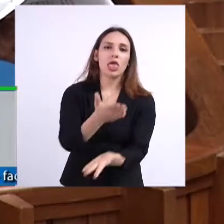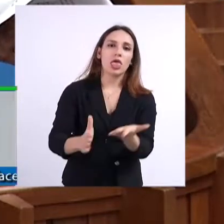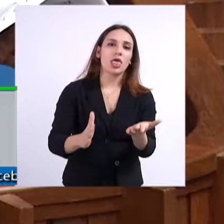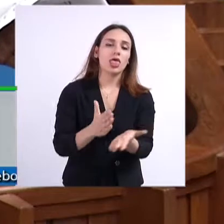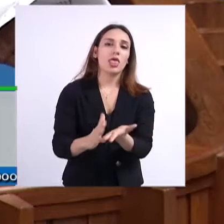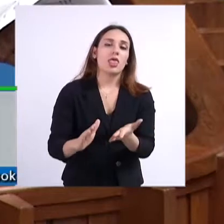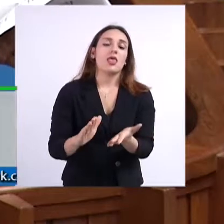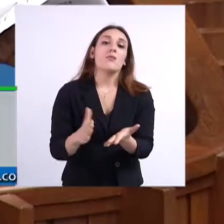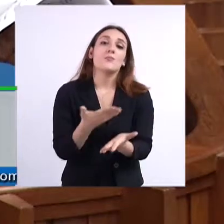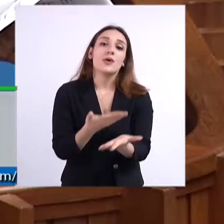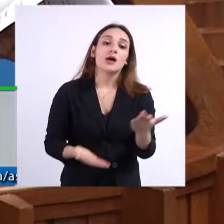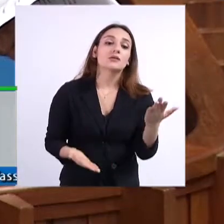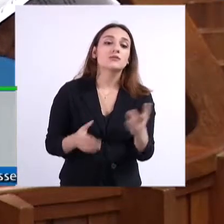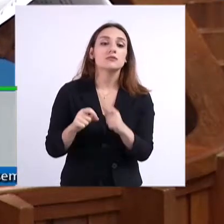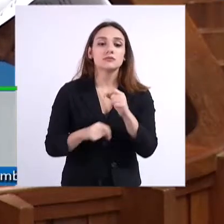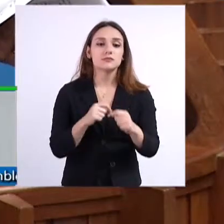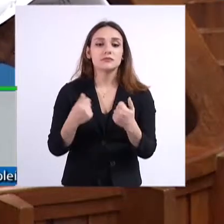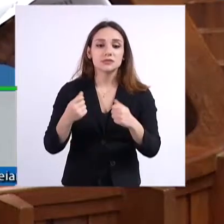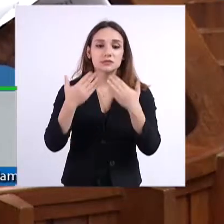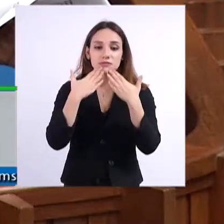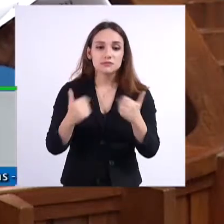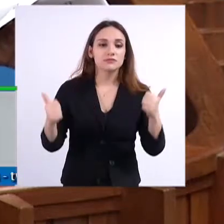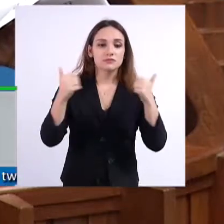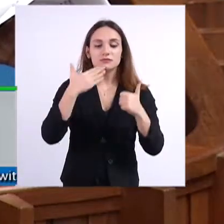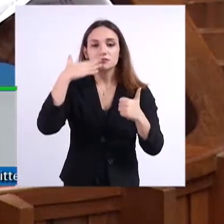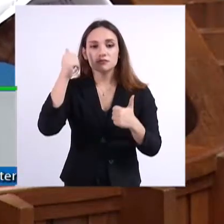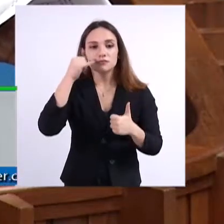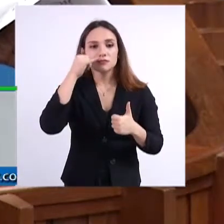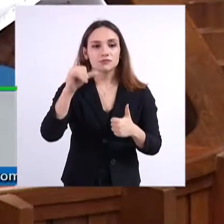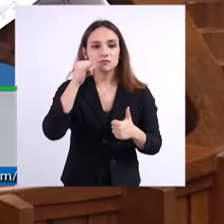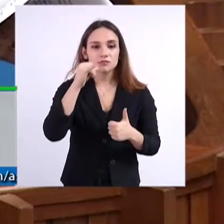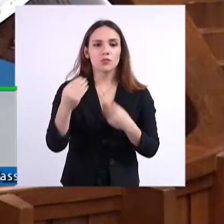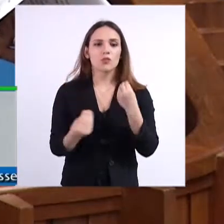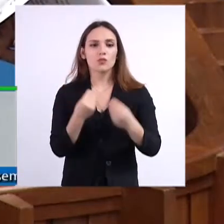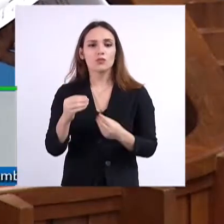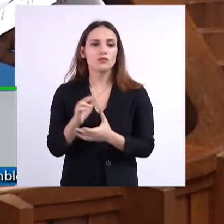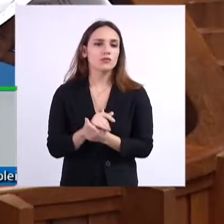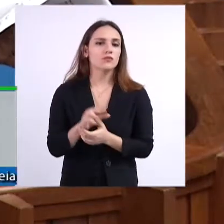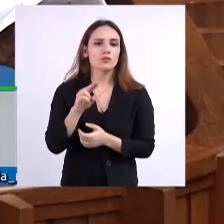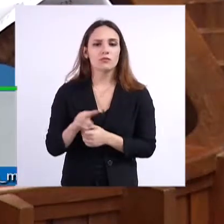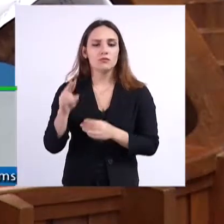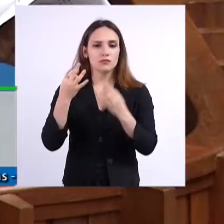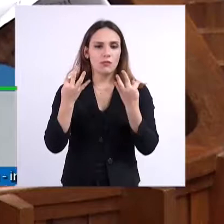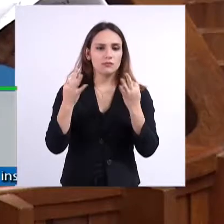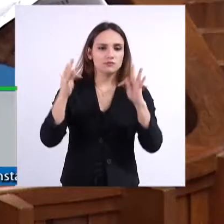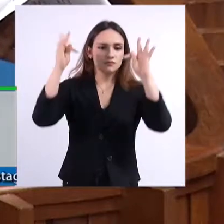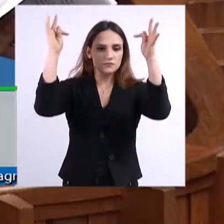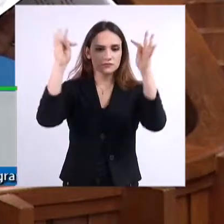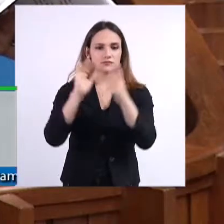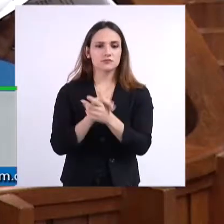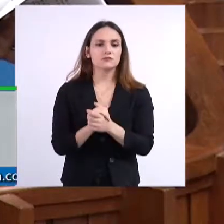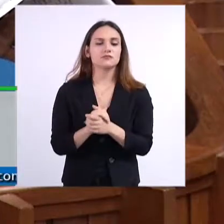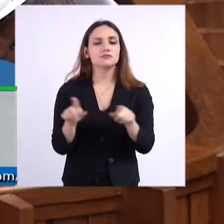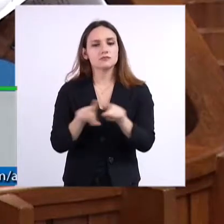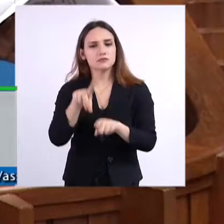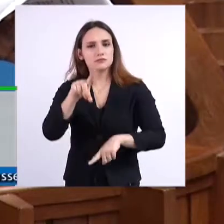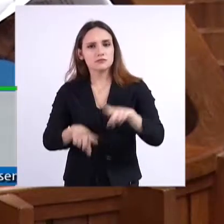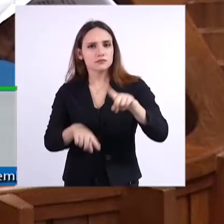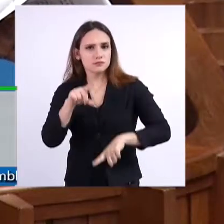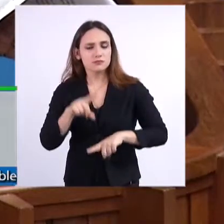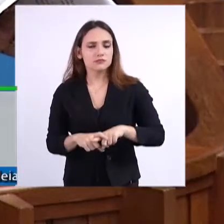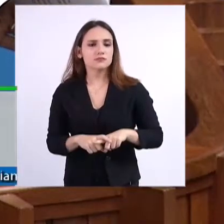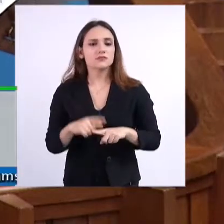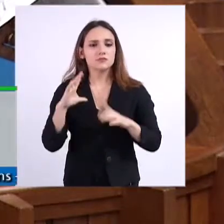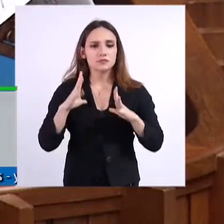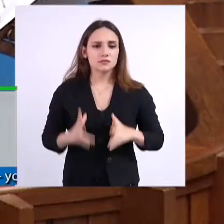e promover a melhoria da eficiência energética por meio da utilização de tecnologias, recursos e de equipamentos